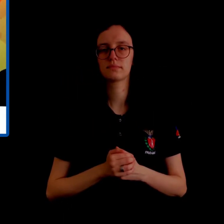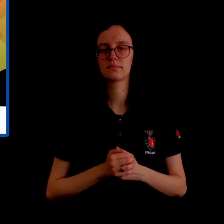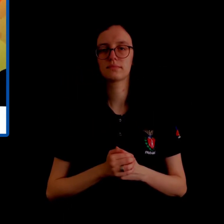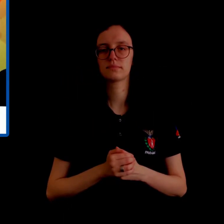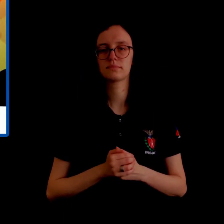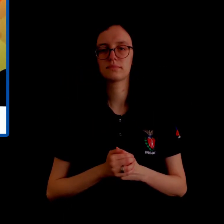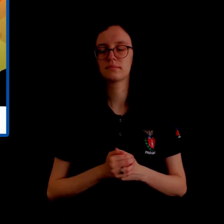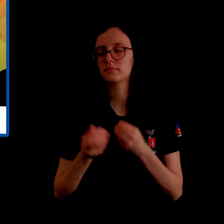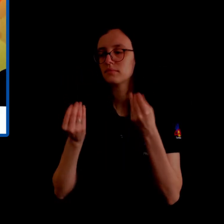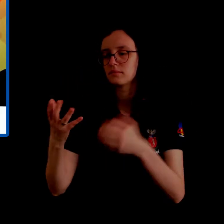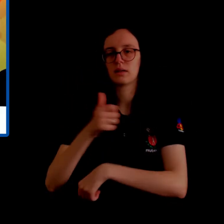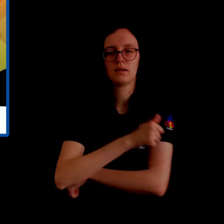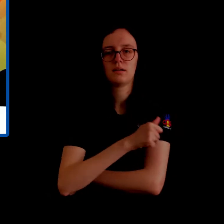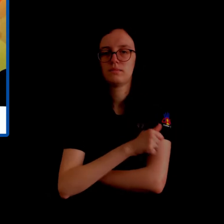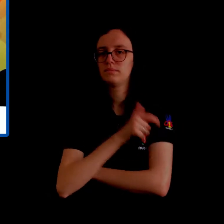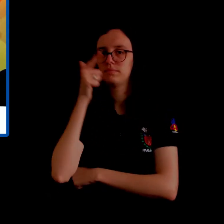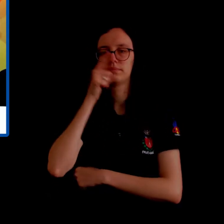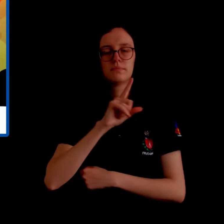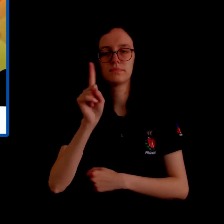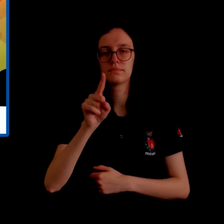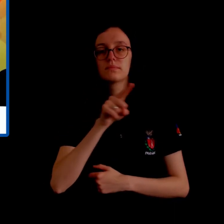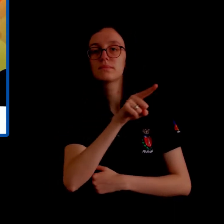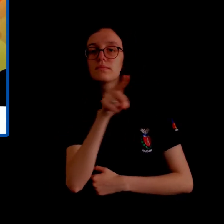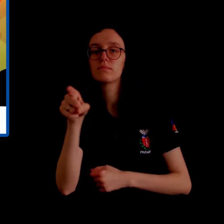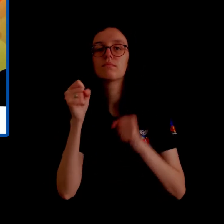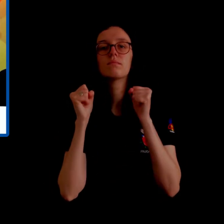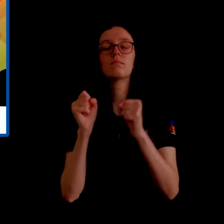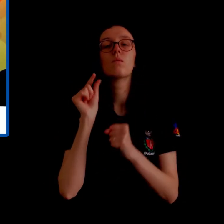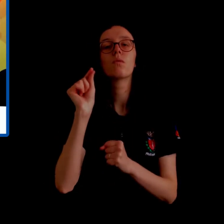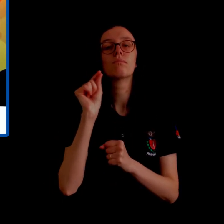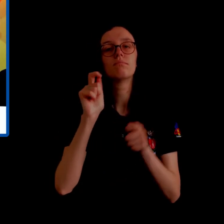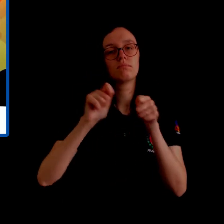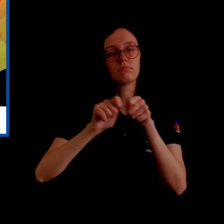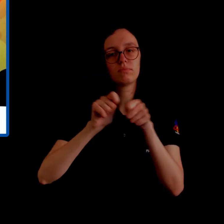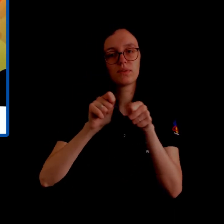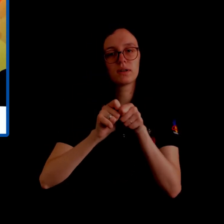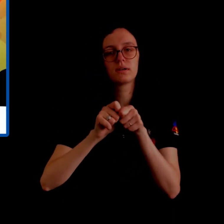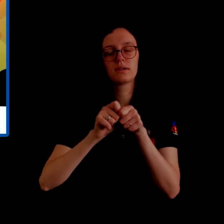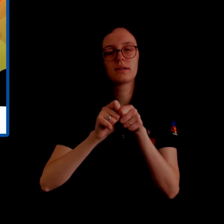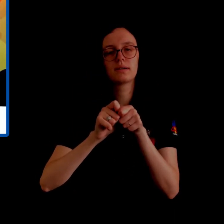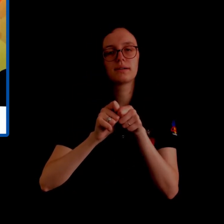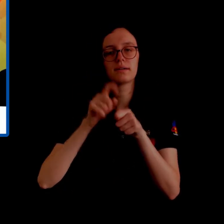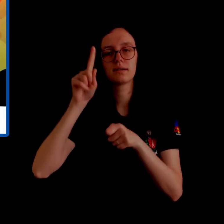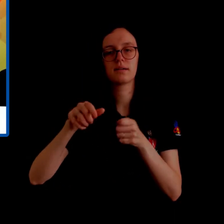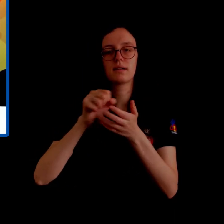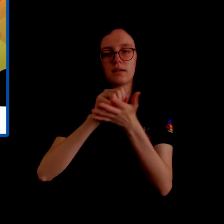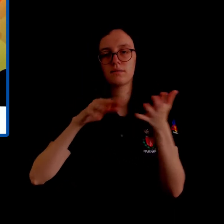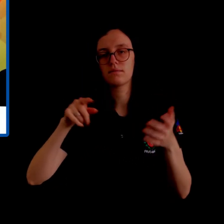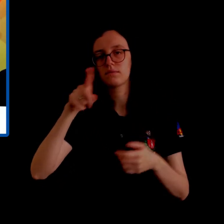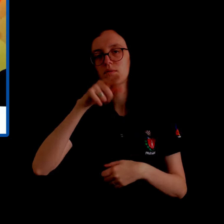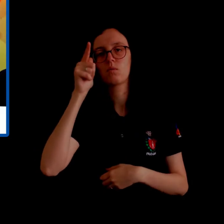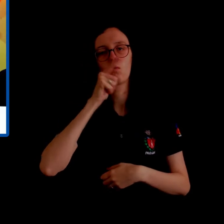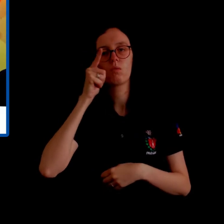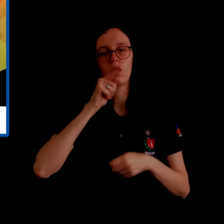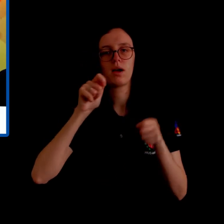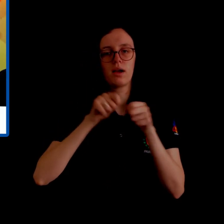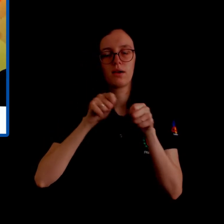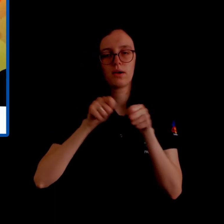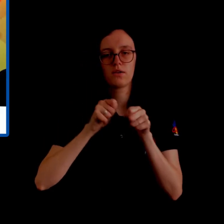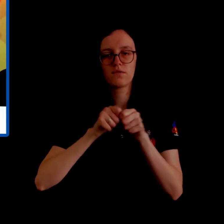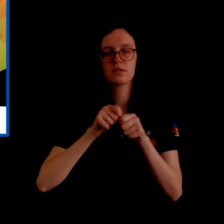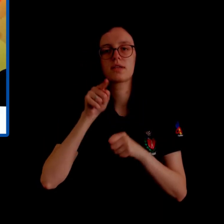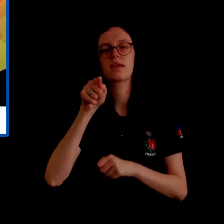para os alunos, mas que vocês podem realizar essa atividade, vocês podem fazer